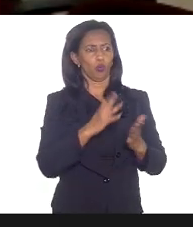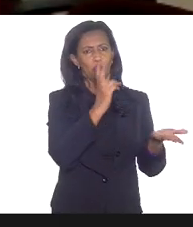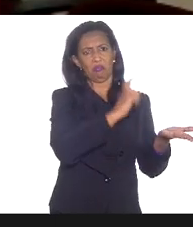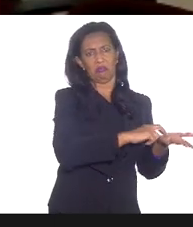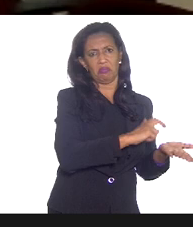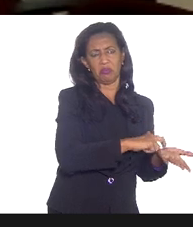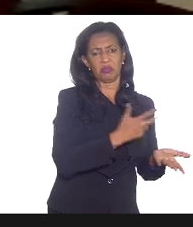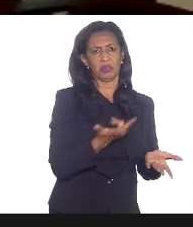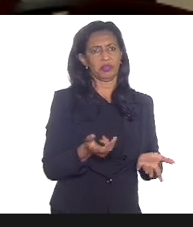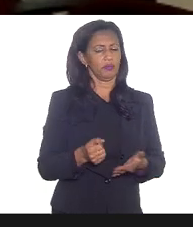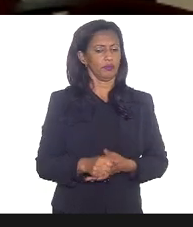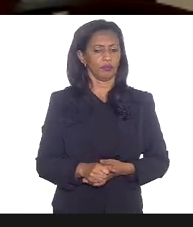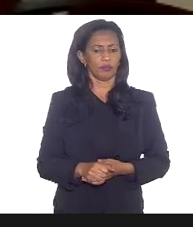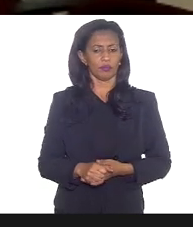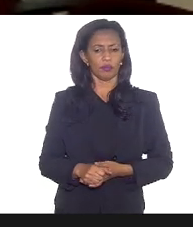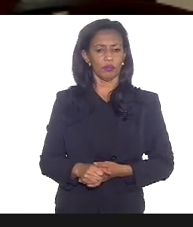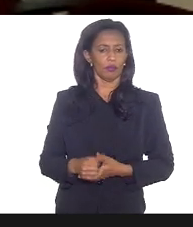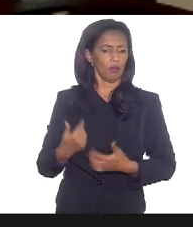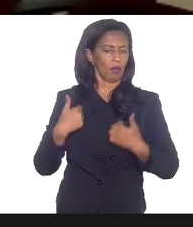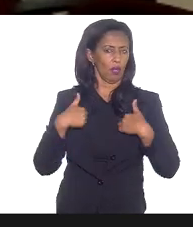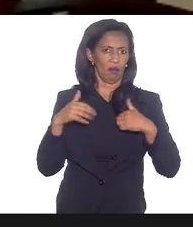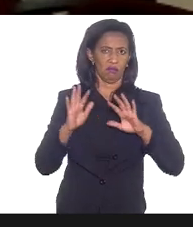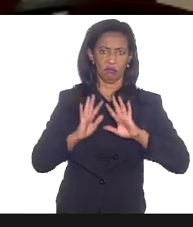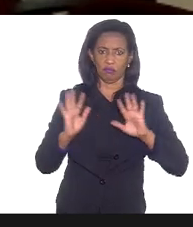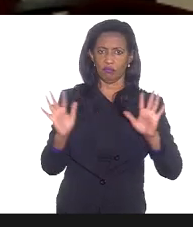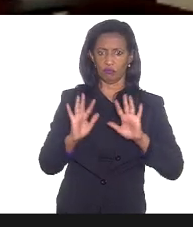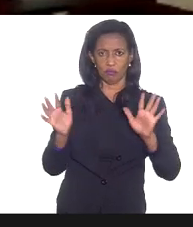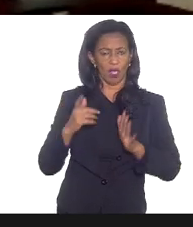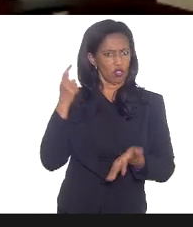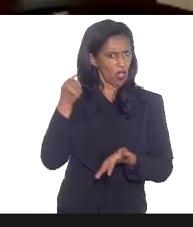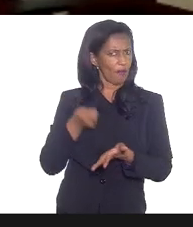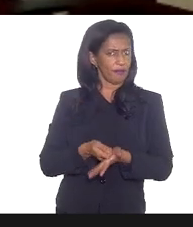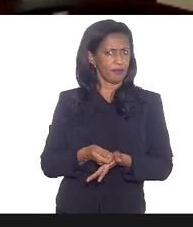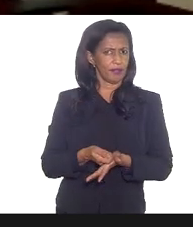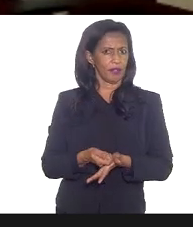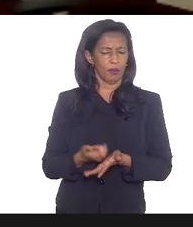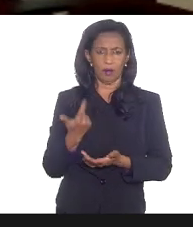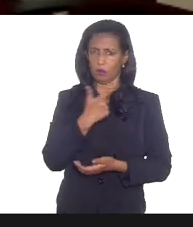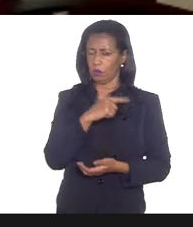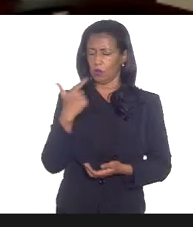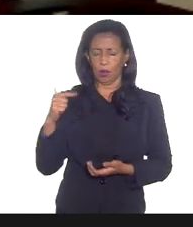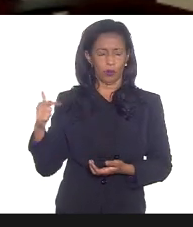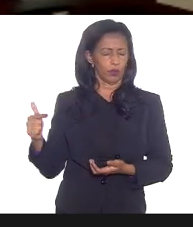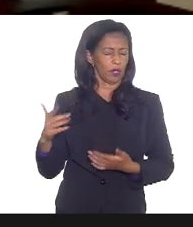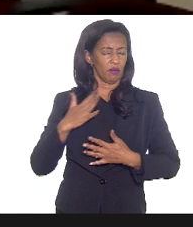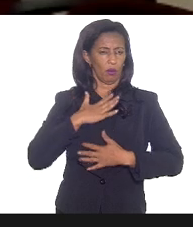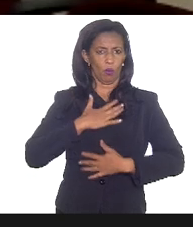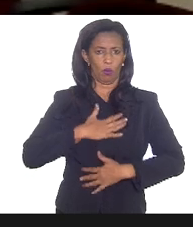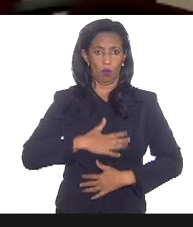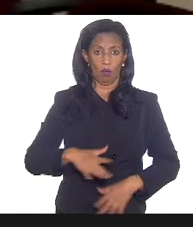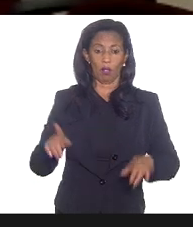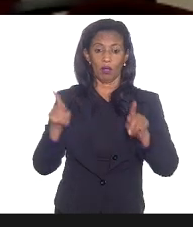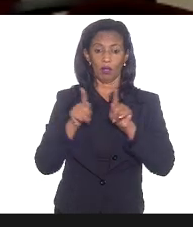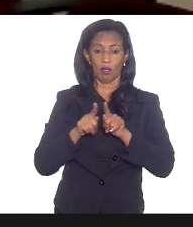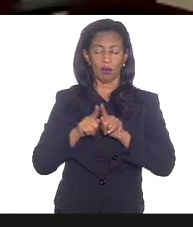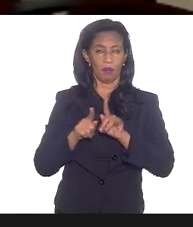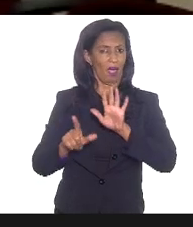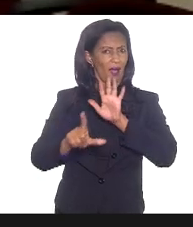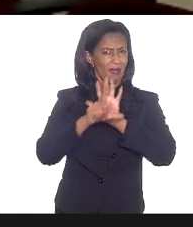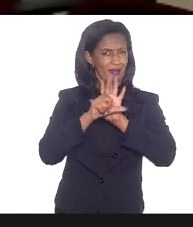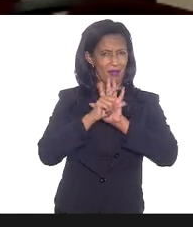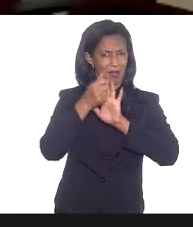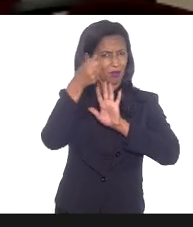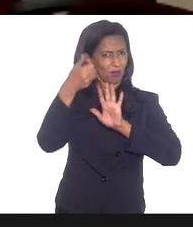diurnas. Então, a gente pode afirmar isso, trazer isso com tranquilidade. E a lei não define isso,